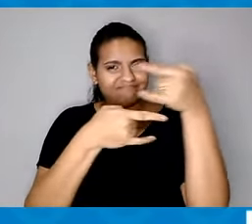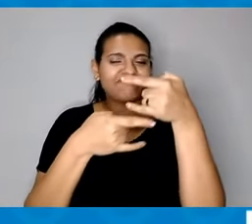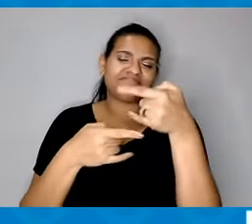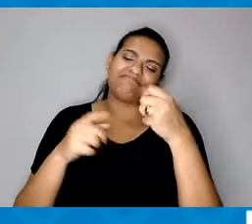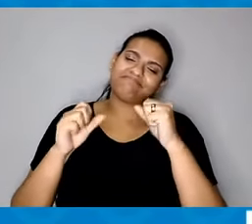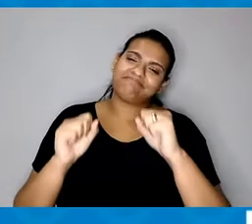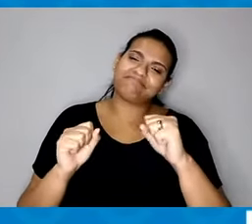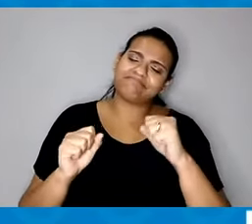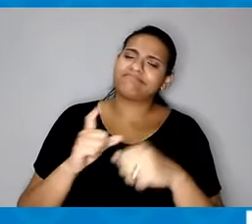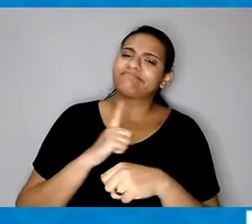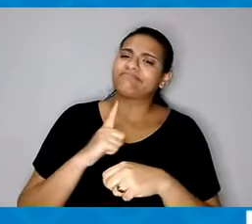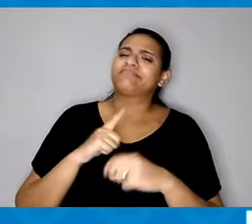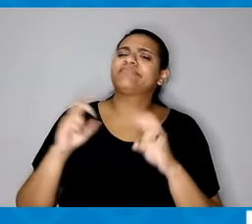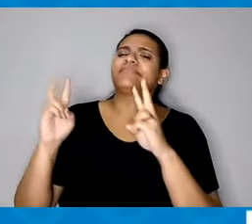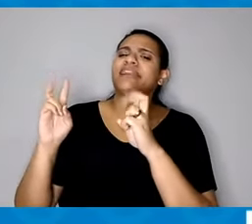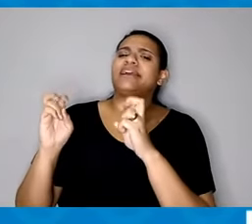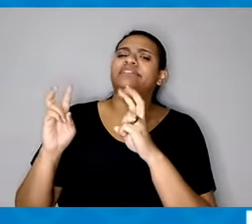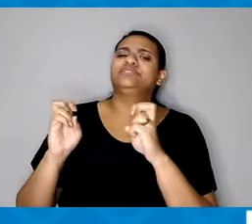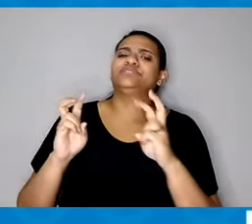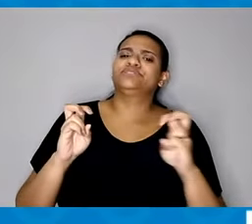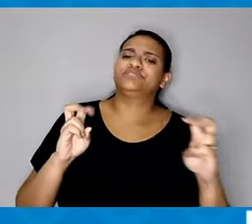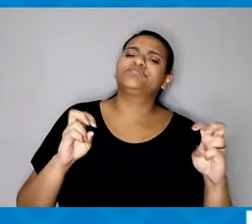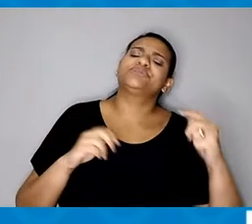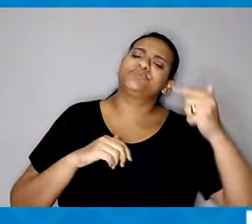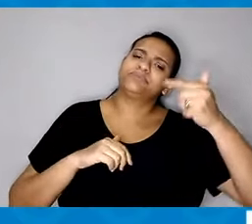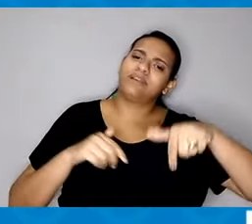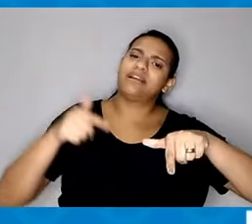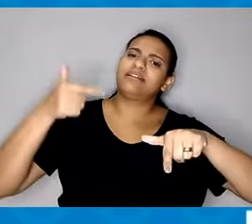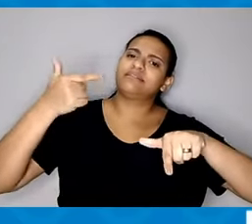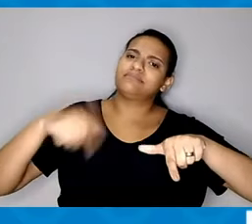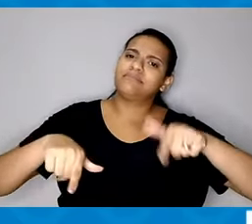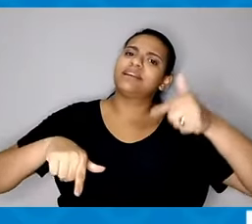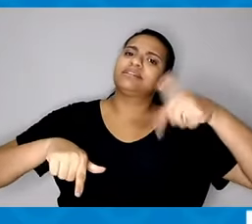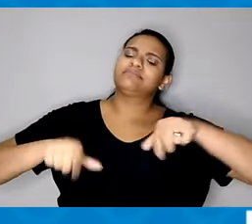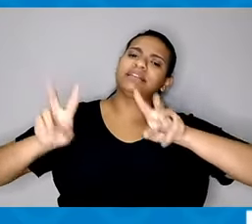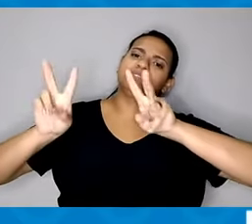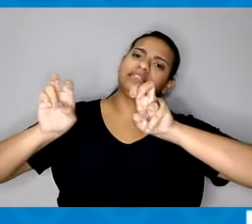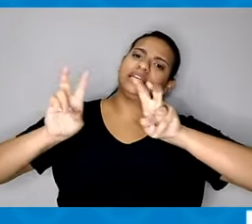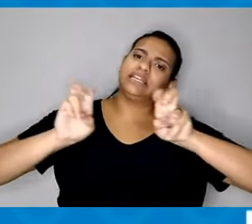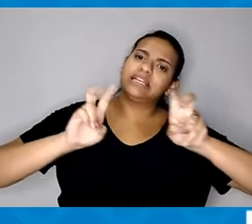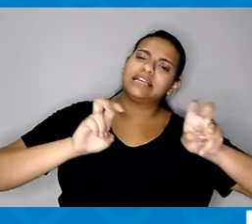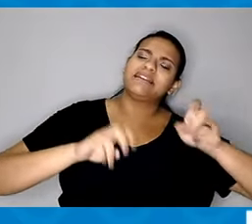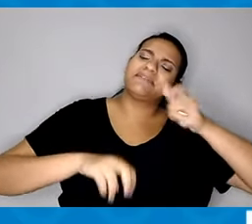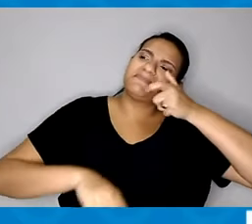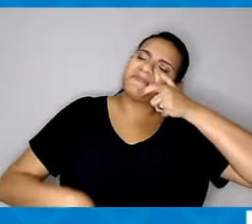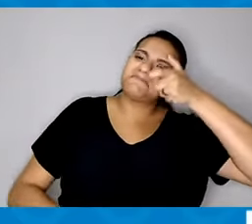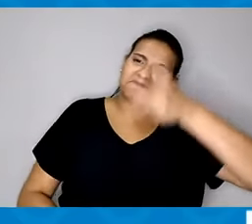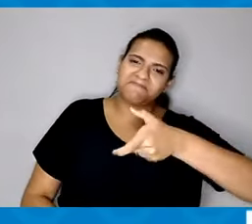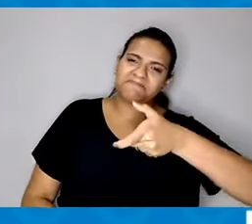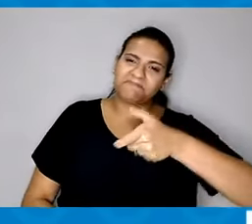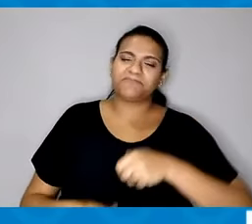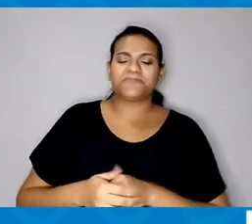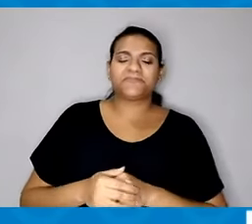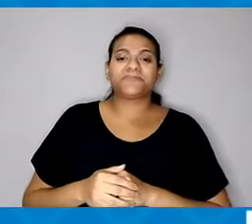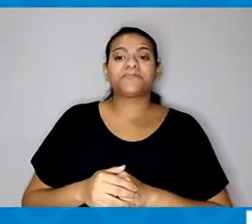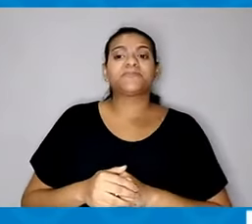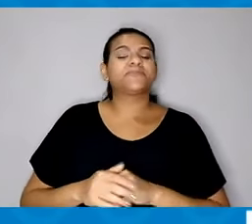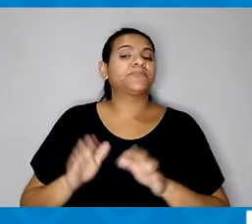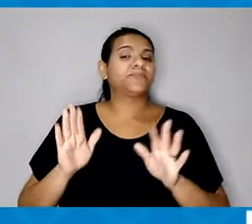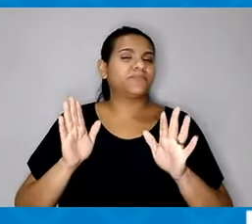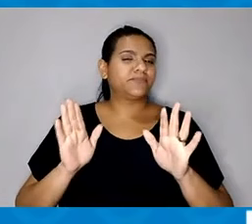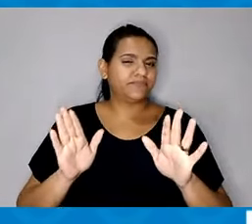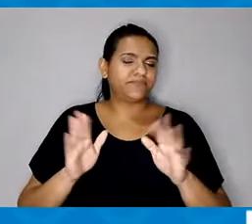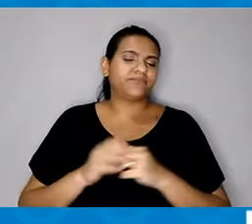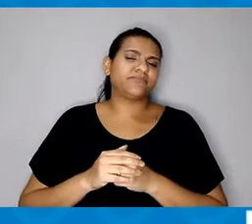oportunidade de aprofundamento desse tema que é tão interessante. Mas antes da gente caminhar